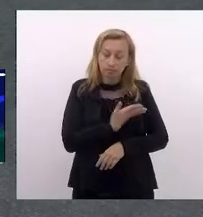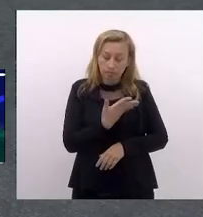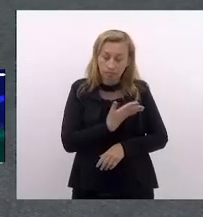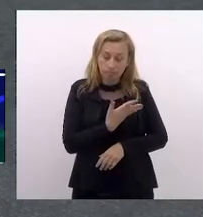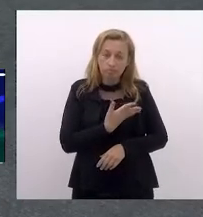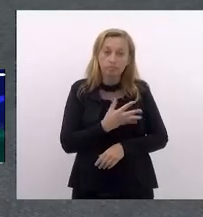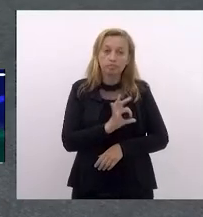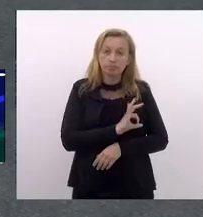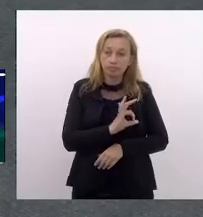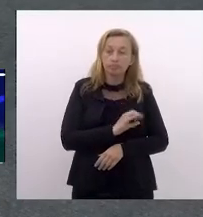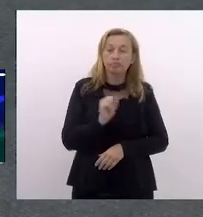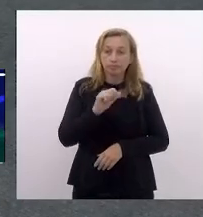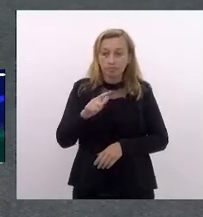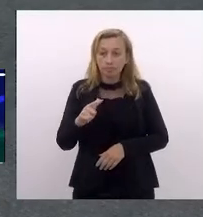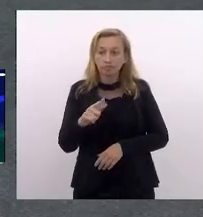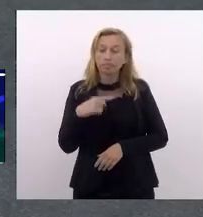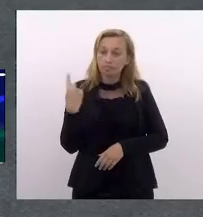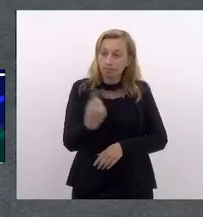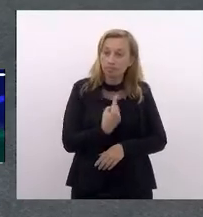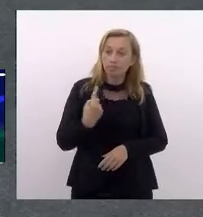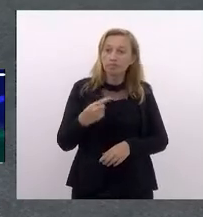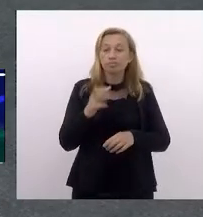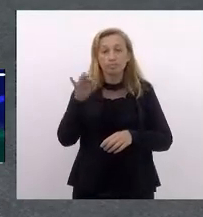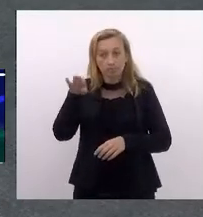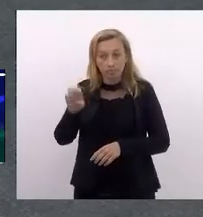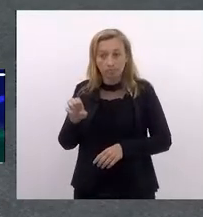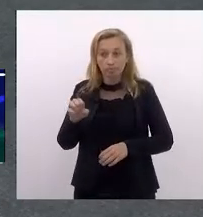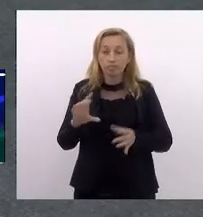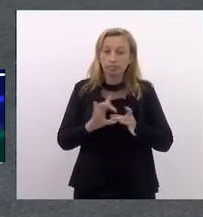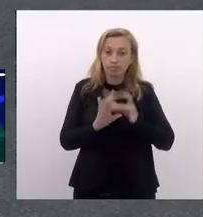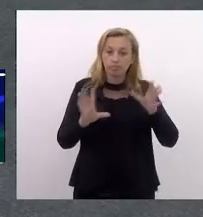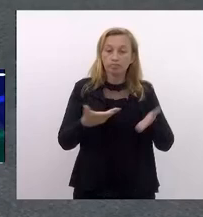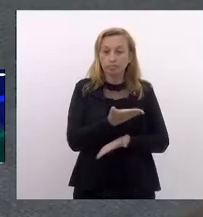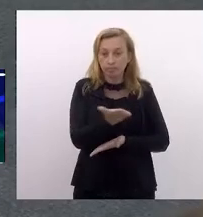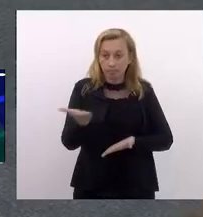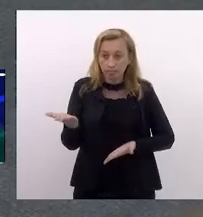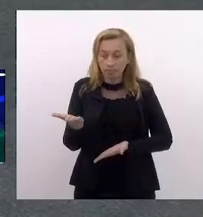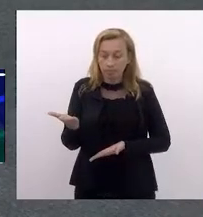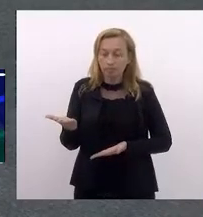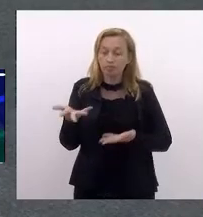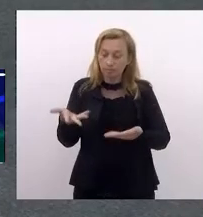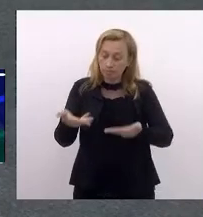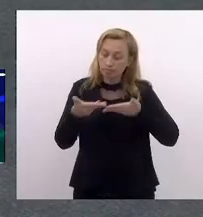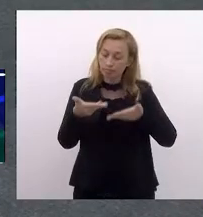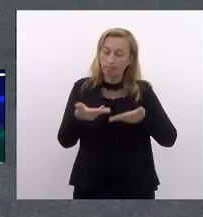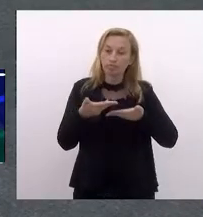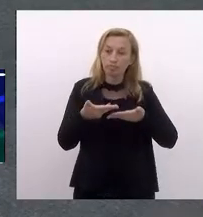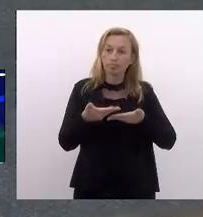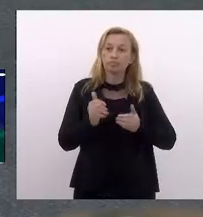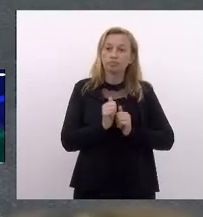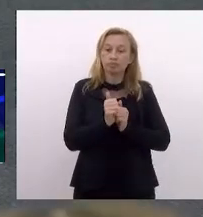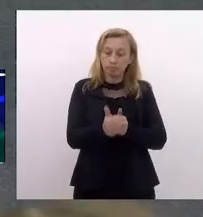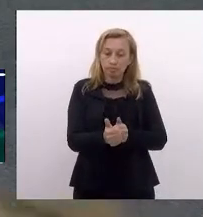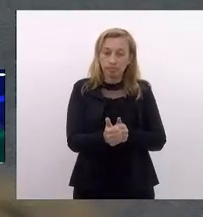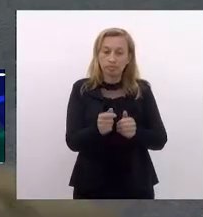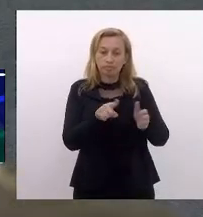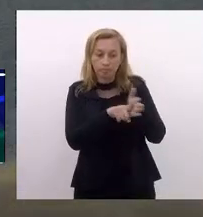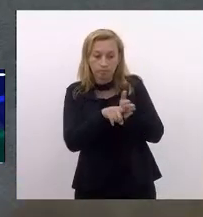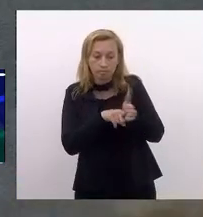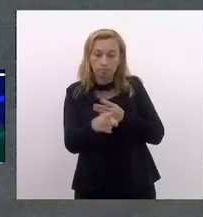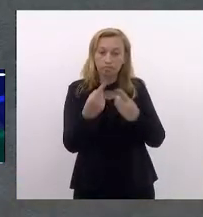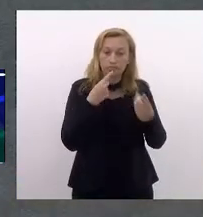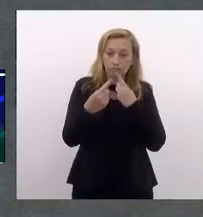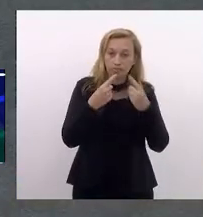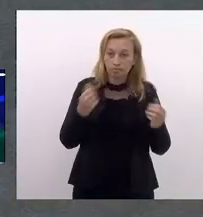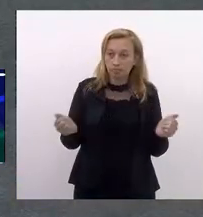meus companheiros da Polícia Civil que o nosso gabinete está e são para receber e encaminhar analisar e